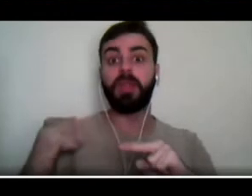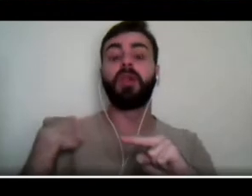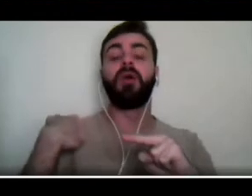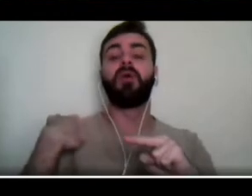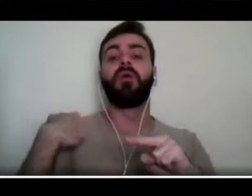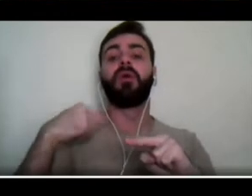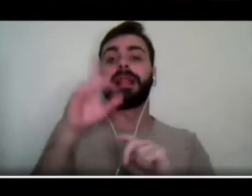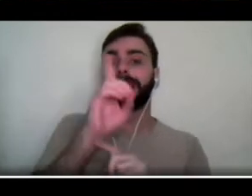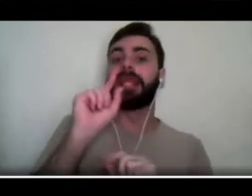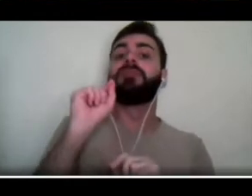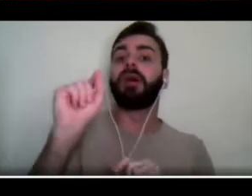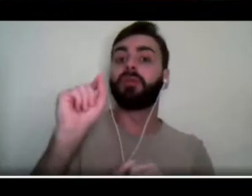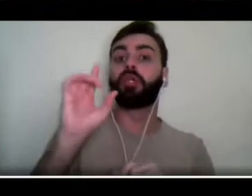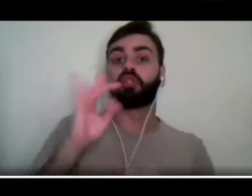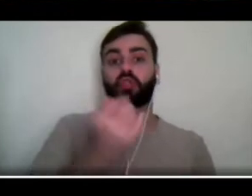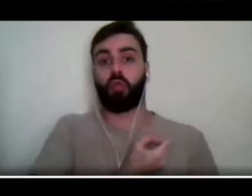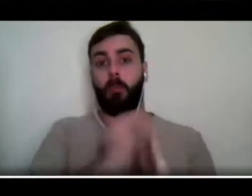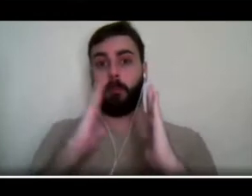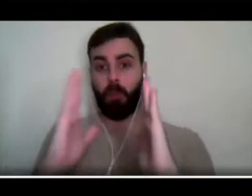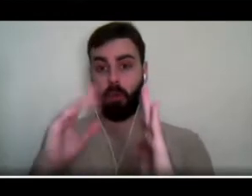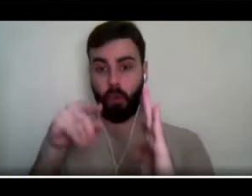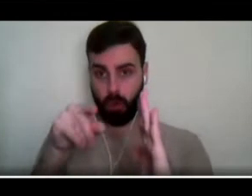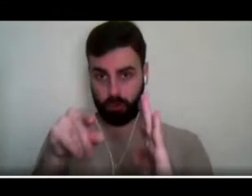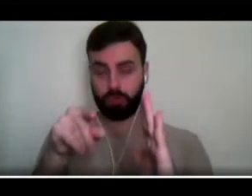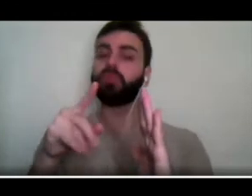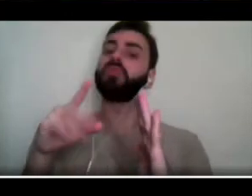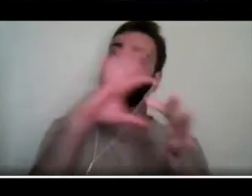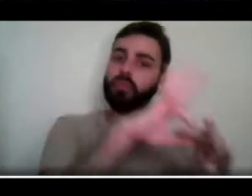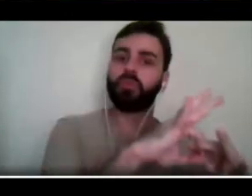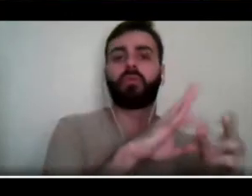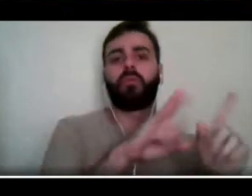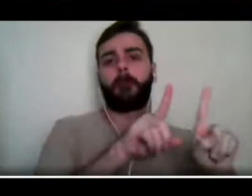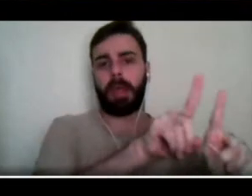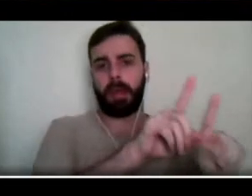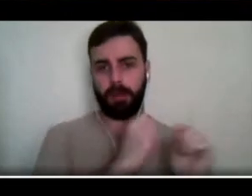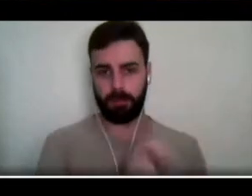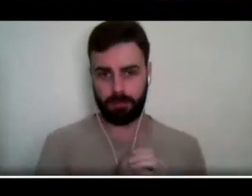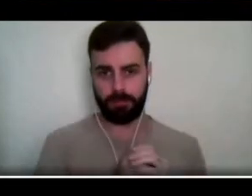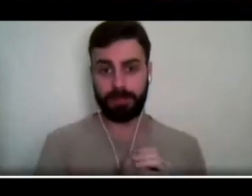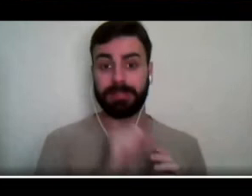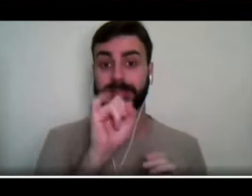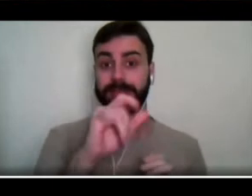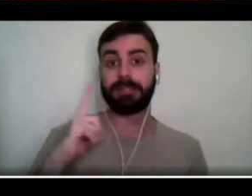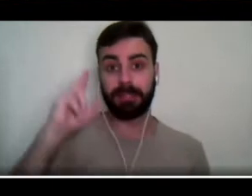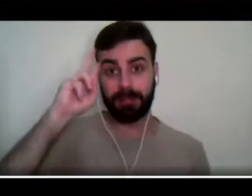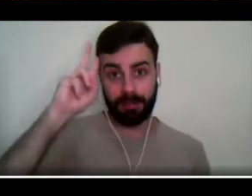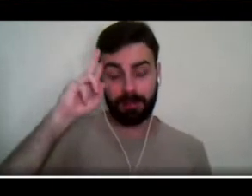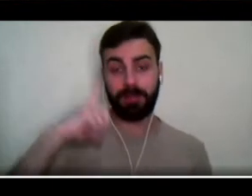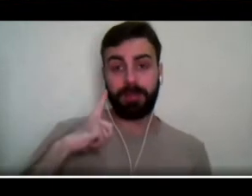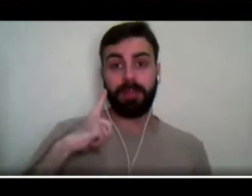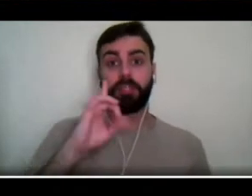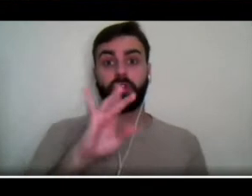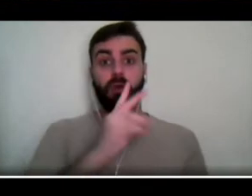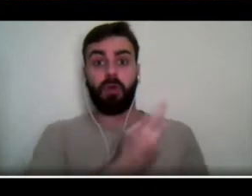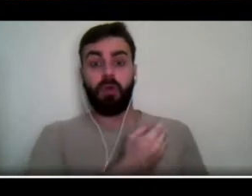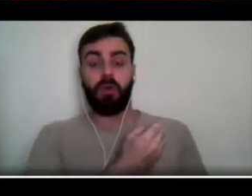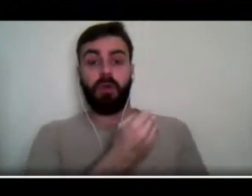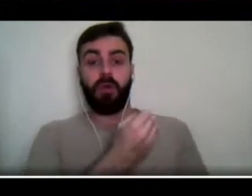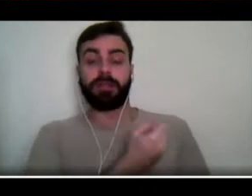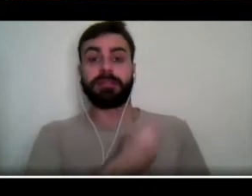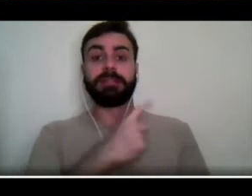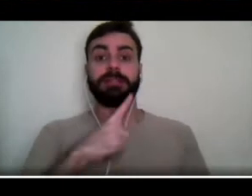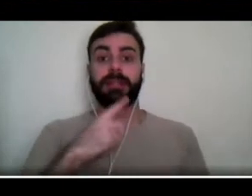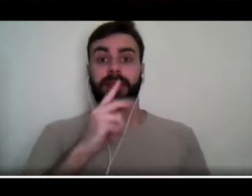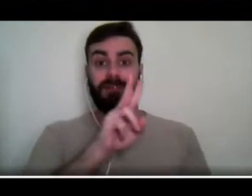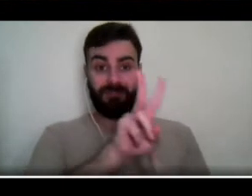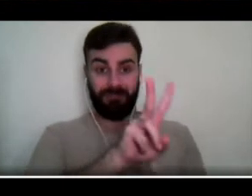Lembre que quando eu derivo a velocidade, aqui, o que eu tenho é o vetor aceleração, que é esse aqui, ó.